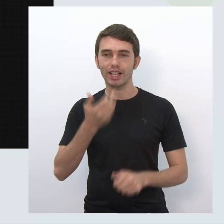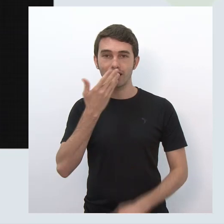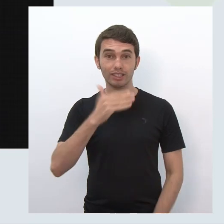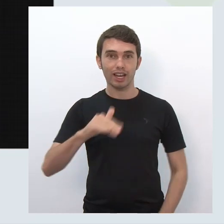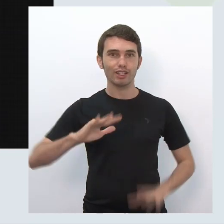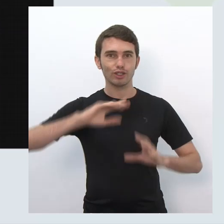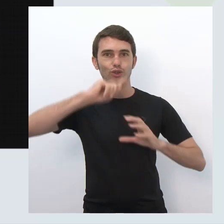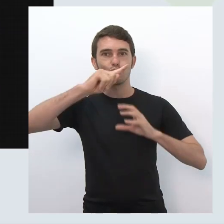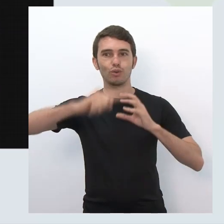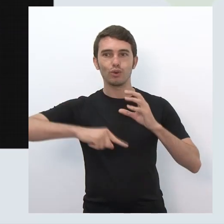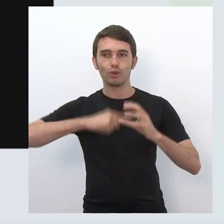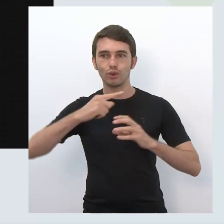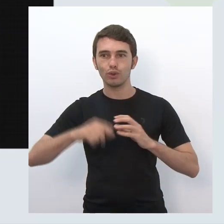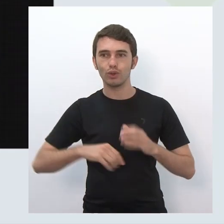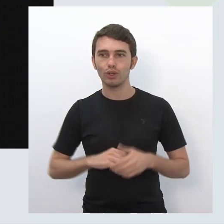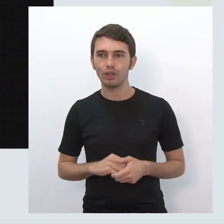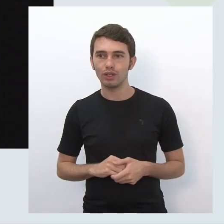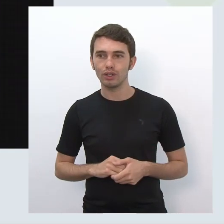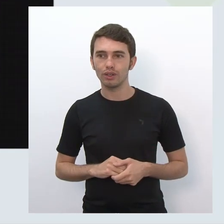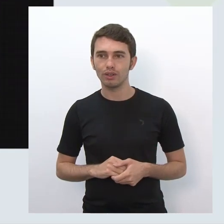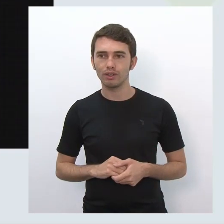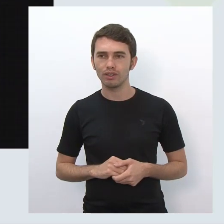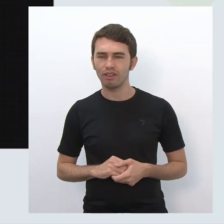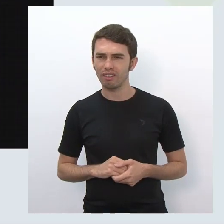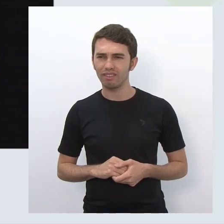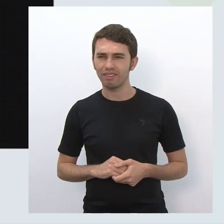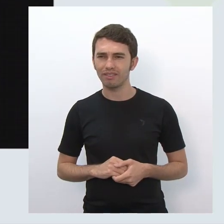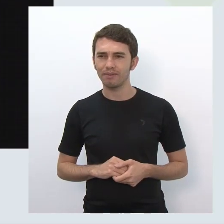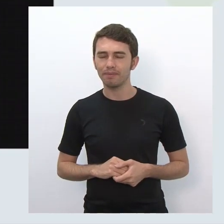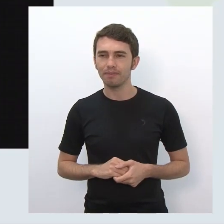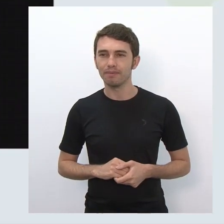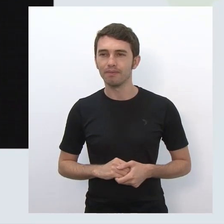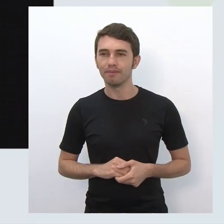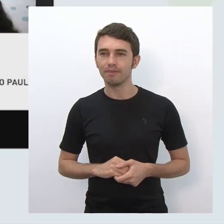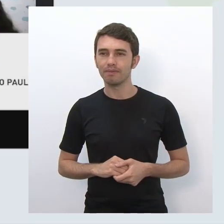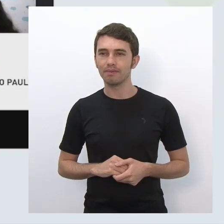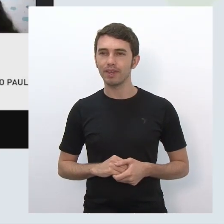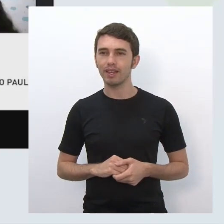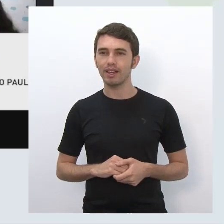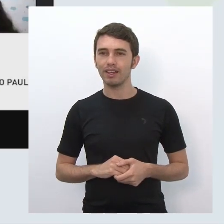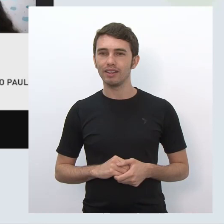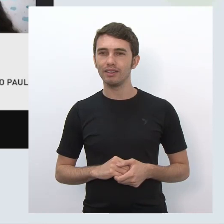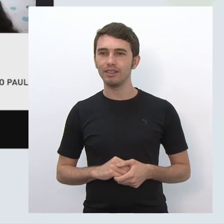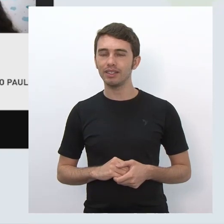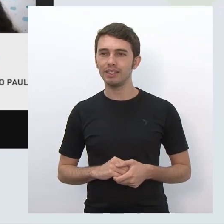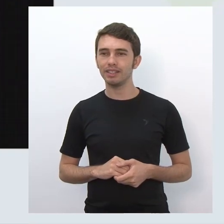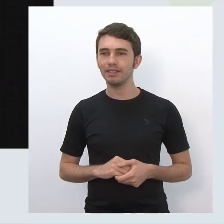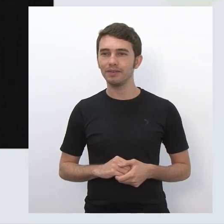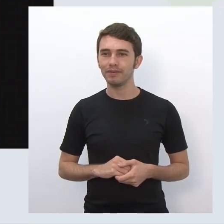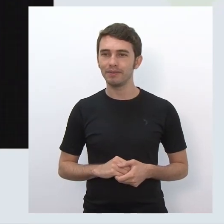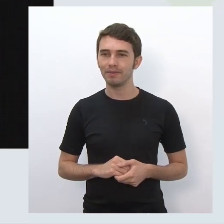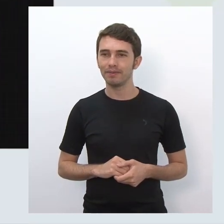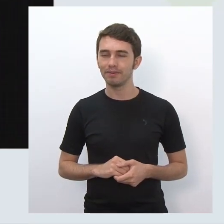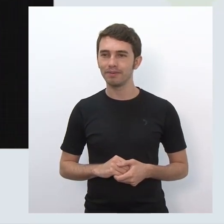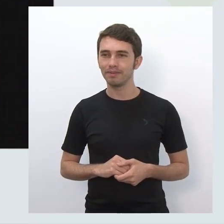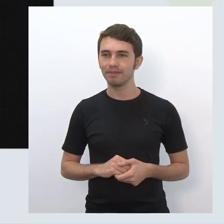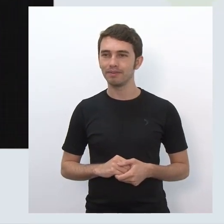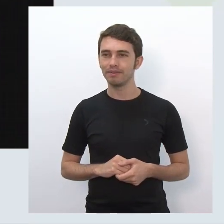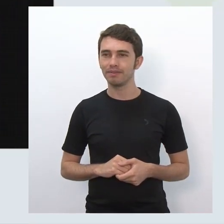do mundo. E, se possível, para os 7 de outros planetas. Uau, que dedicatória grande!